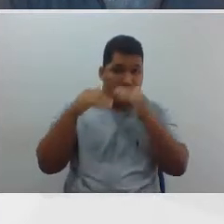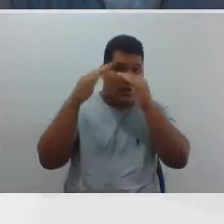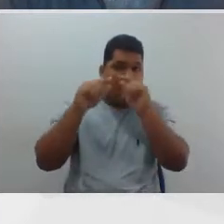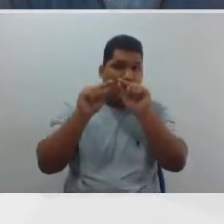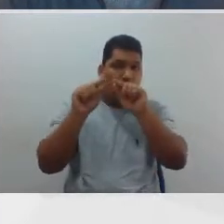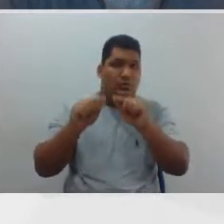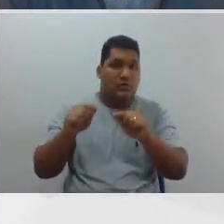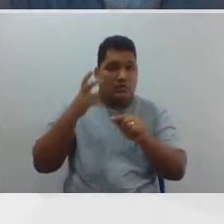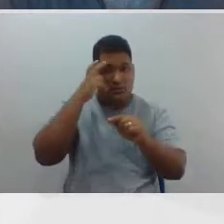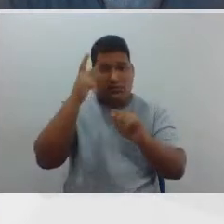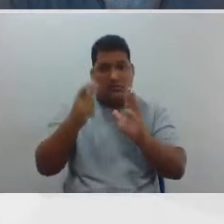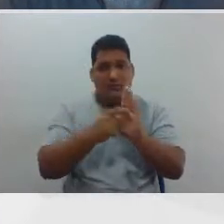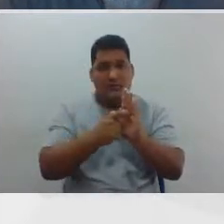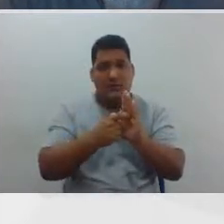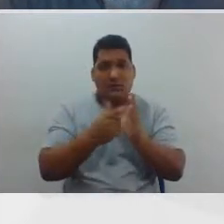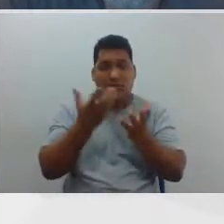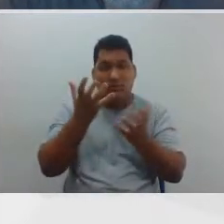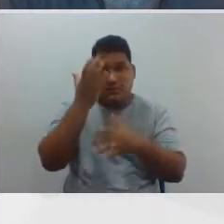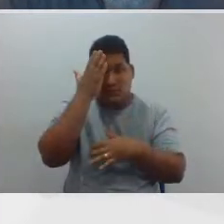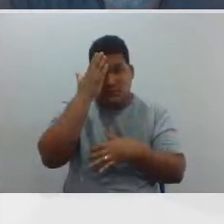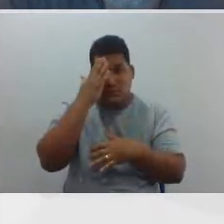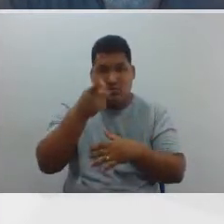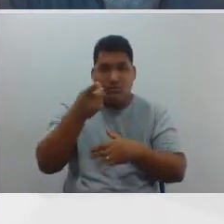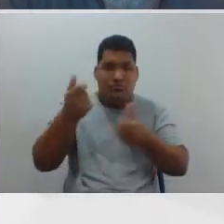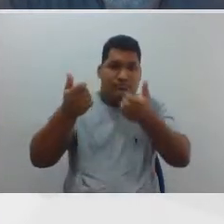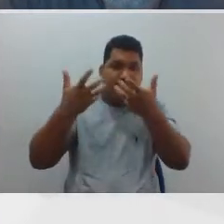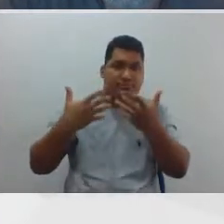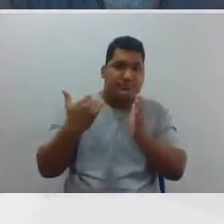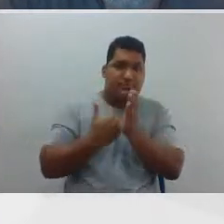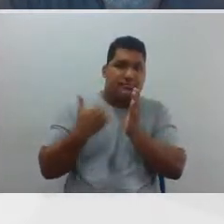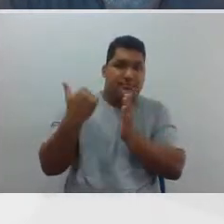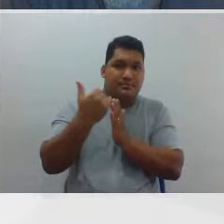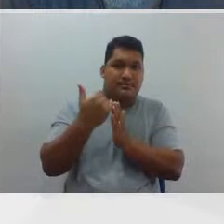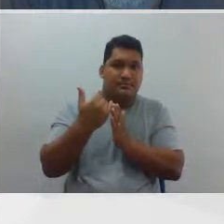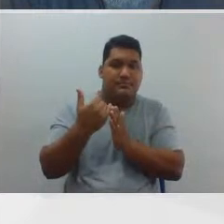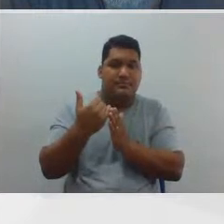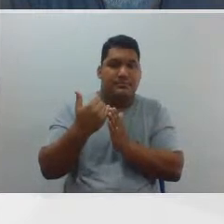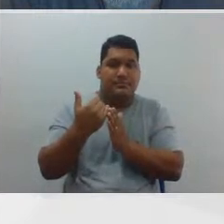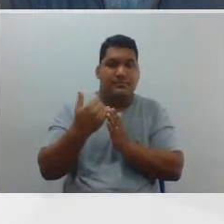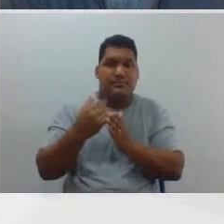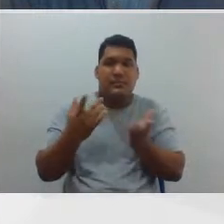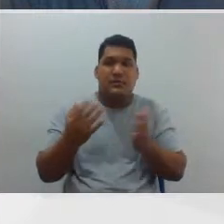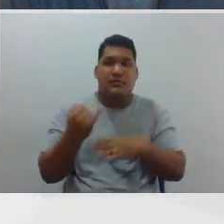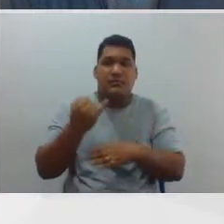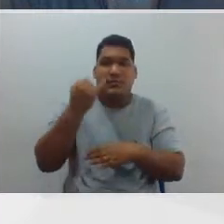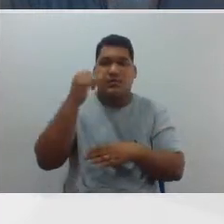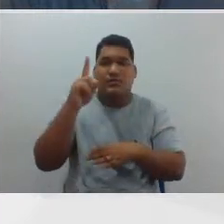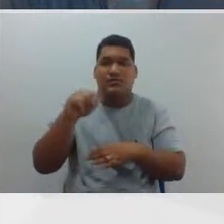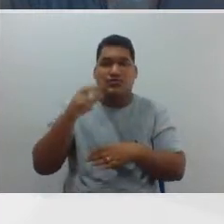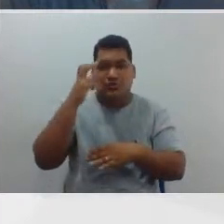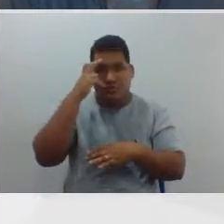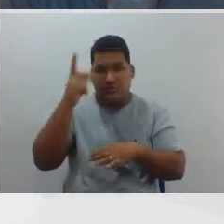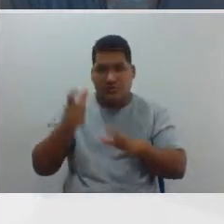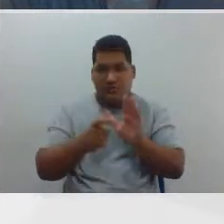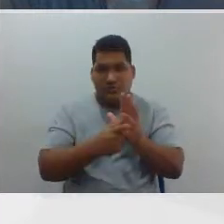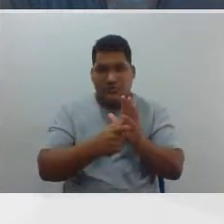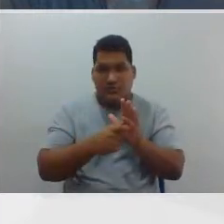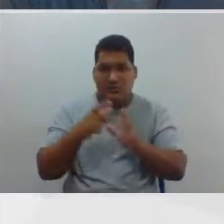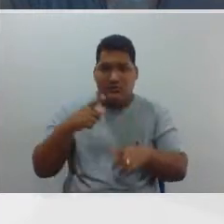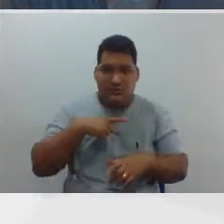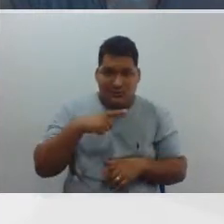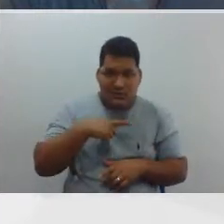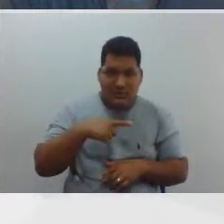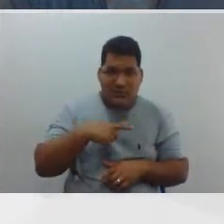Aí eu queria que o senhor explanasse um pouquinho a grande importância que a inteligência artificial tem para que